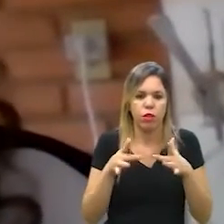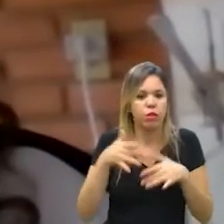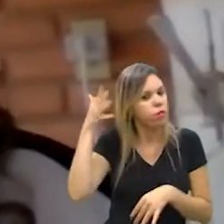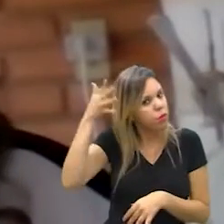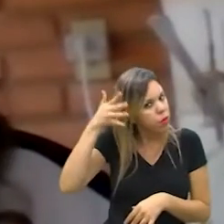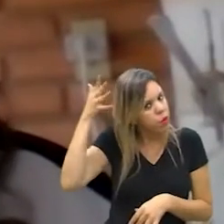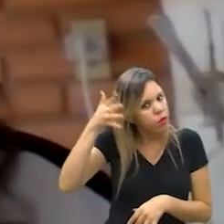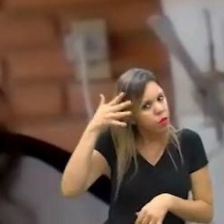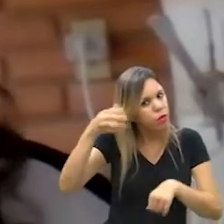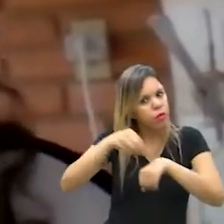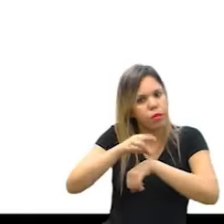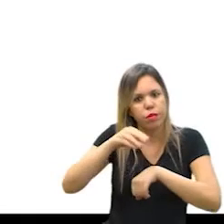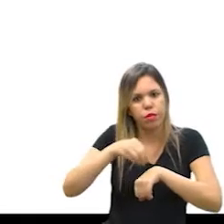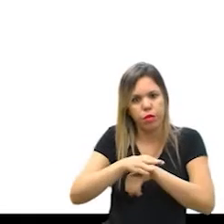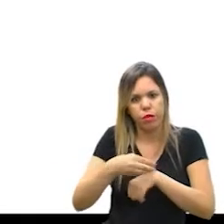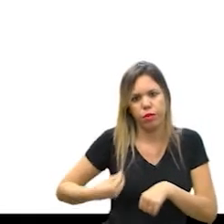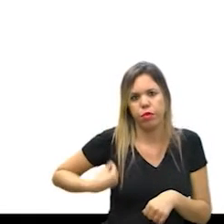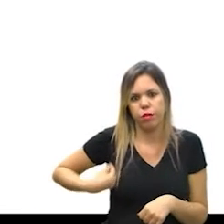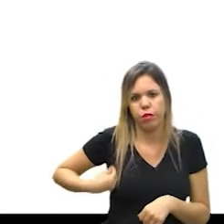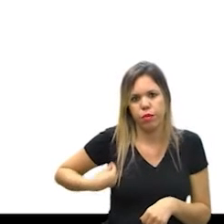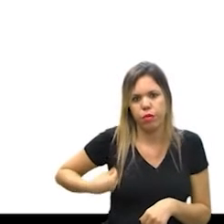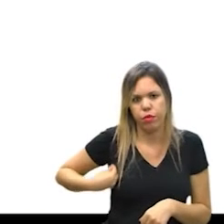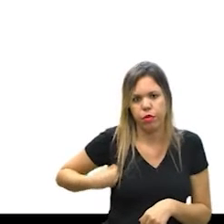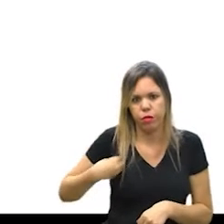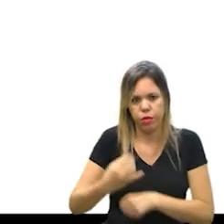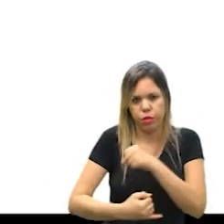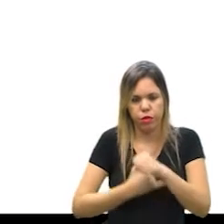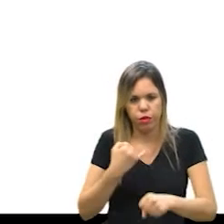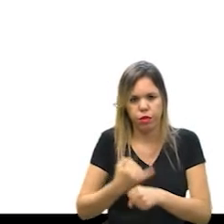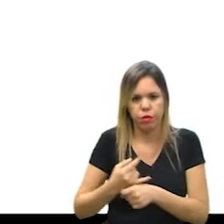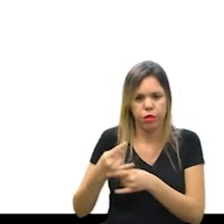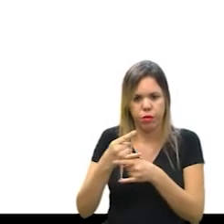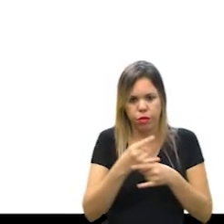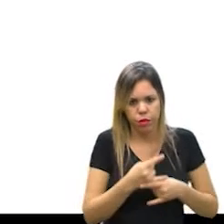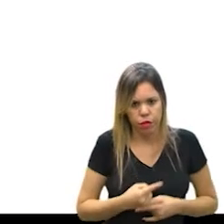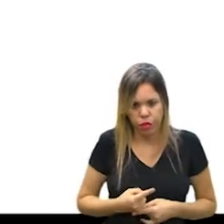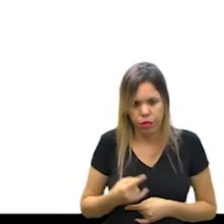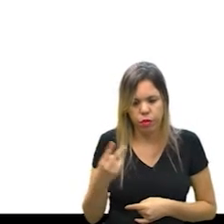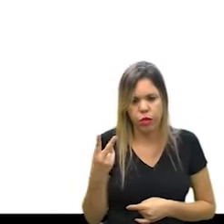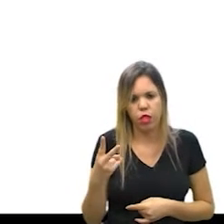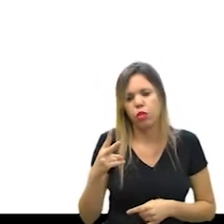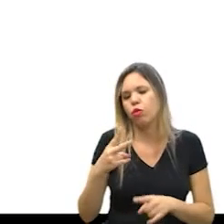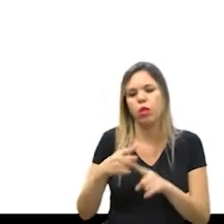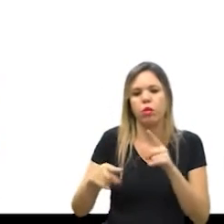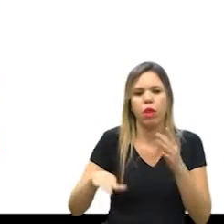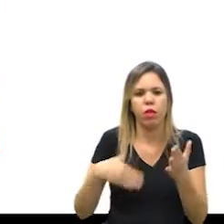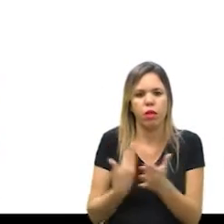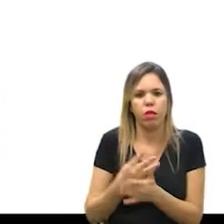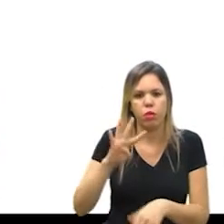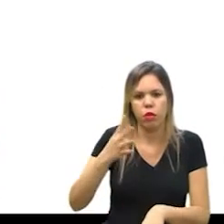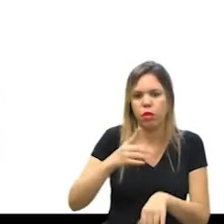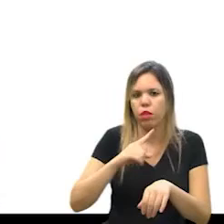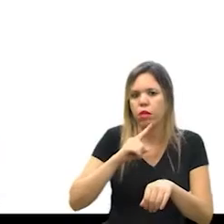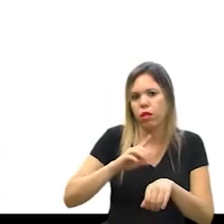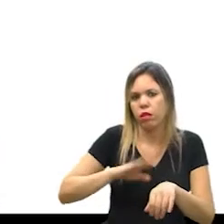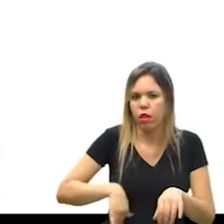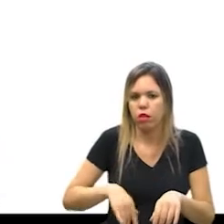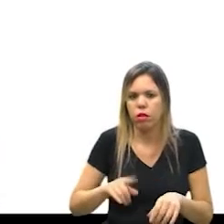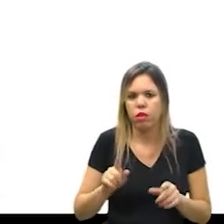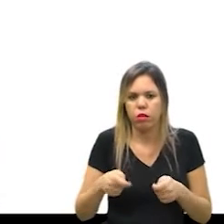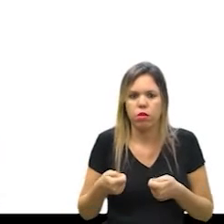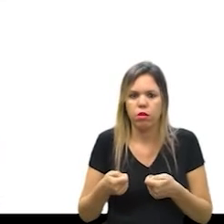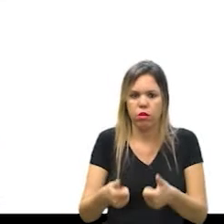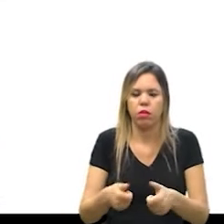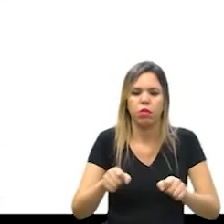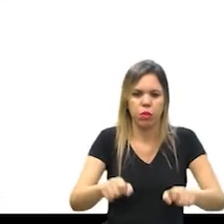e população. As palestras serão transmitidas ao vivo pela plataforma Zoom, das 14h30